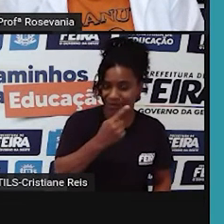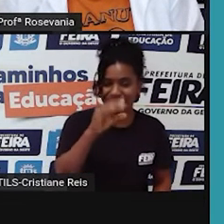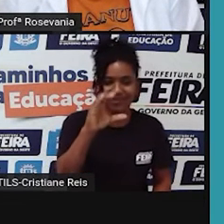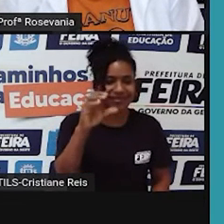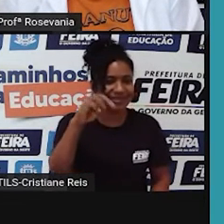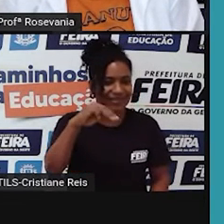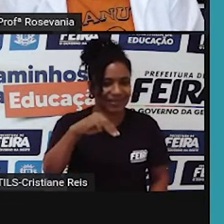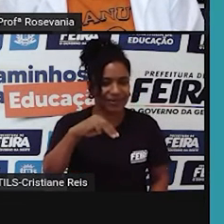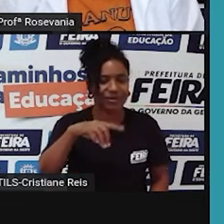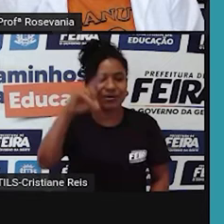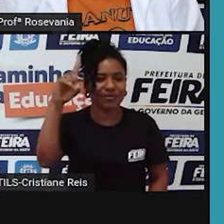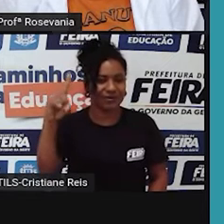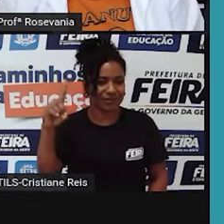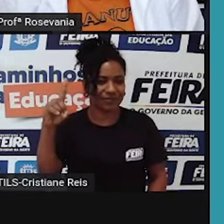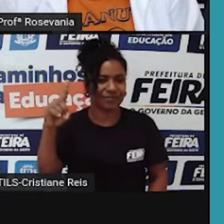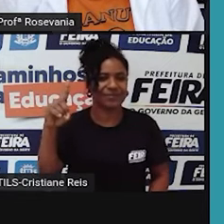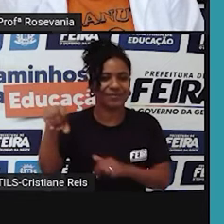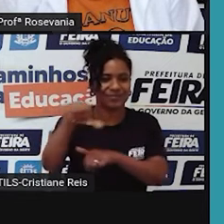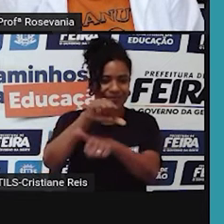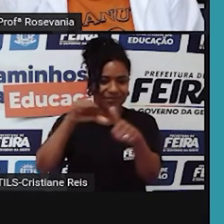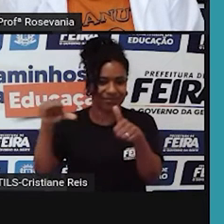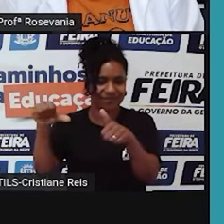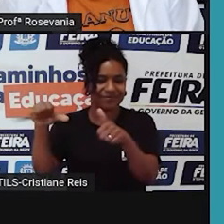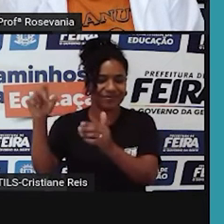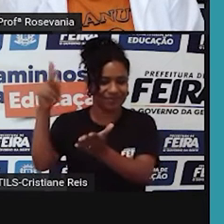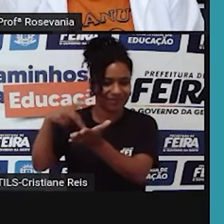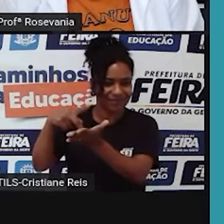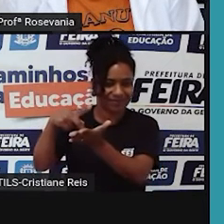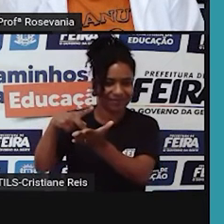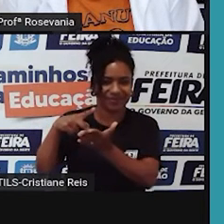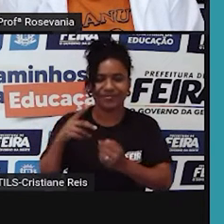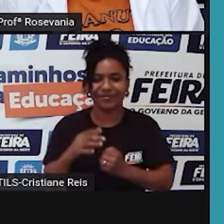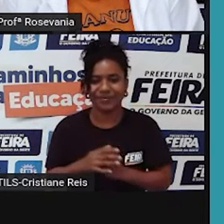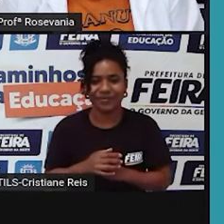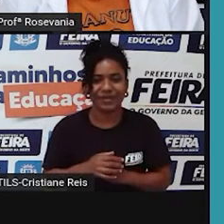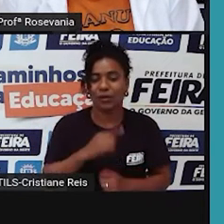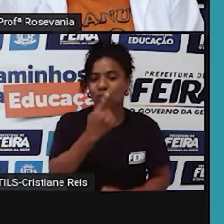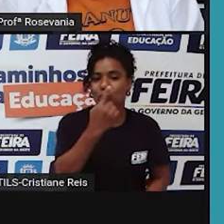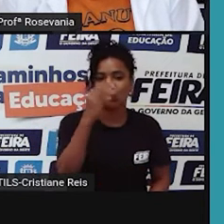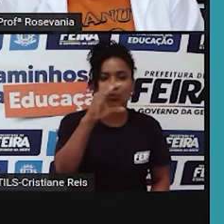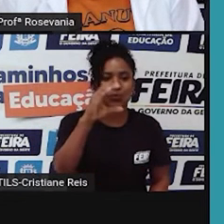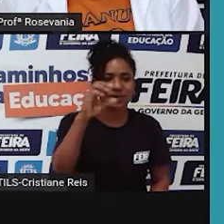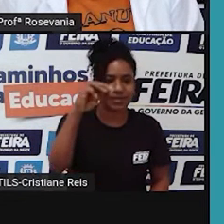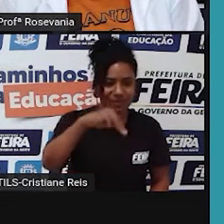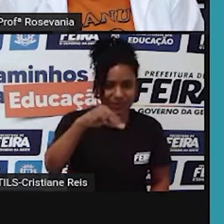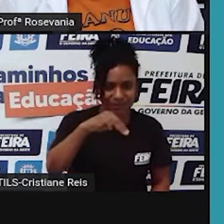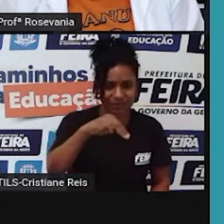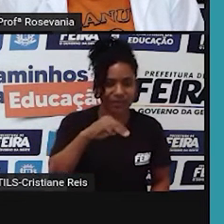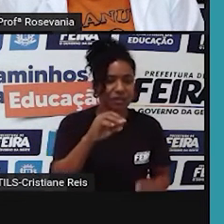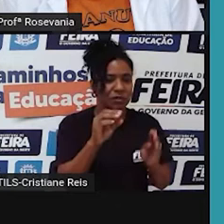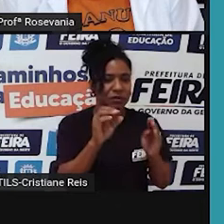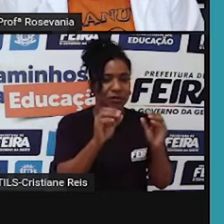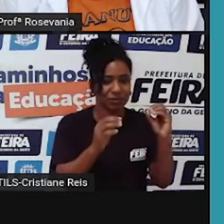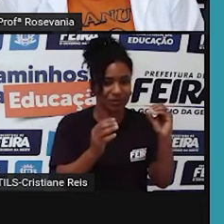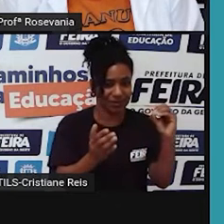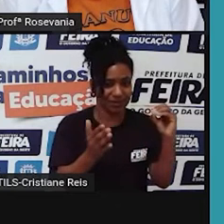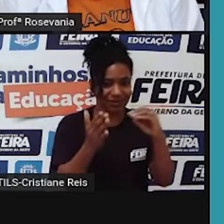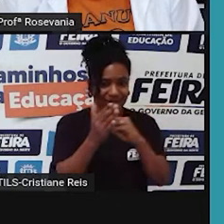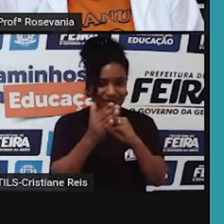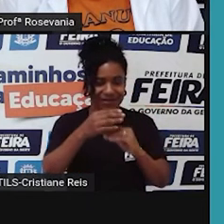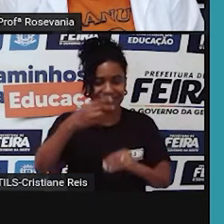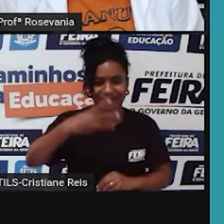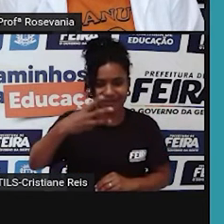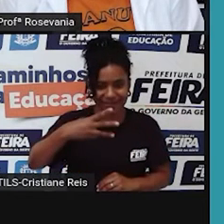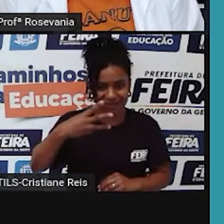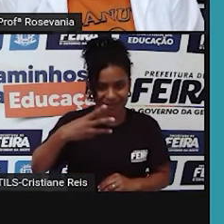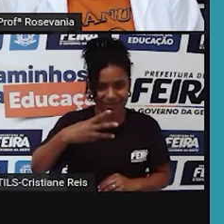1 centímetro, e o denominador é o que a gente representa na área real. Então, 1 centímetro aqui, que é do zero até esse aqui, que é o nosso